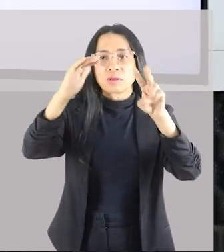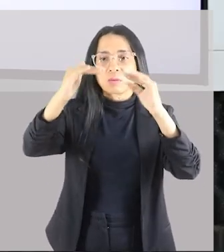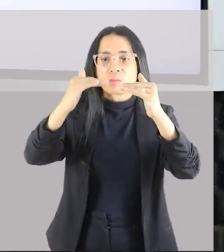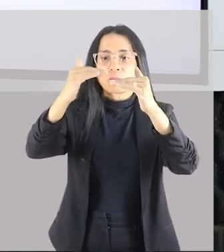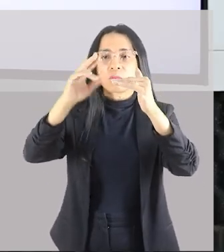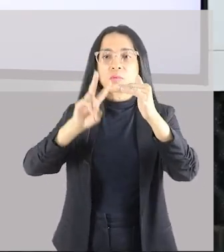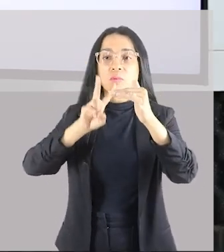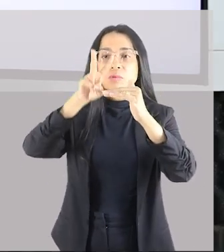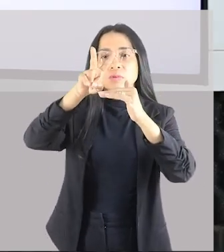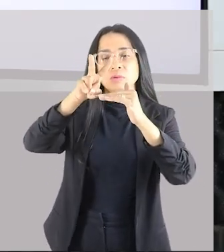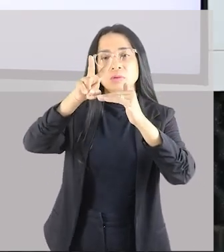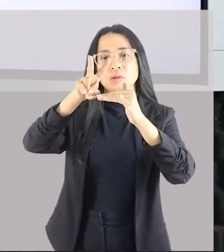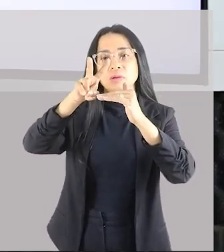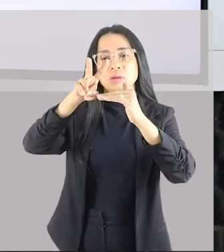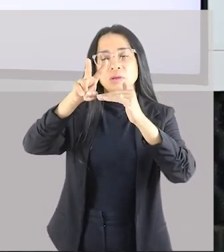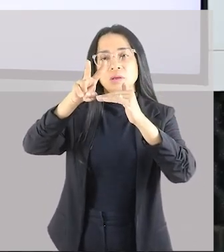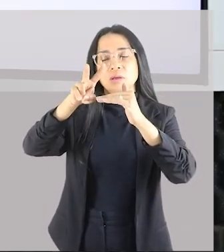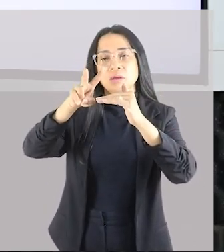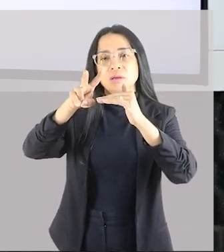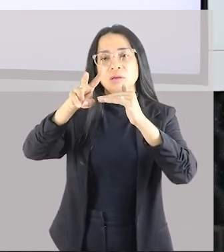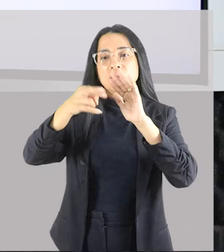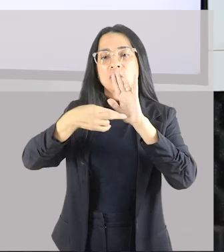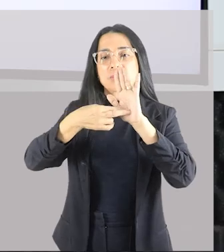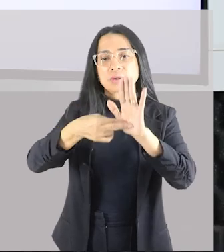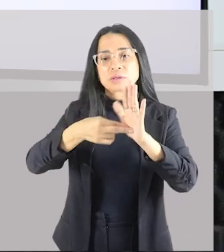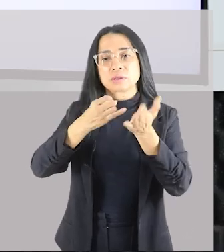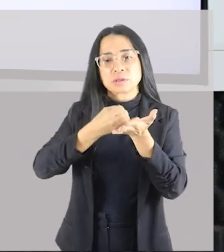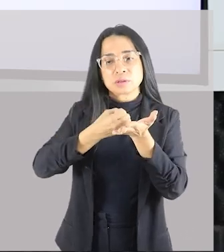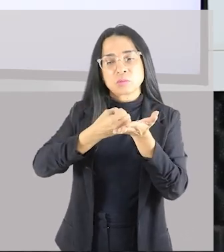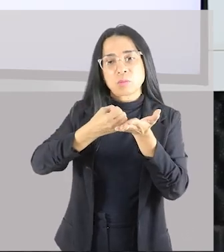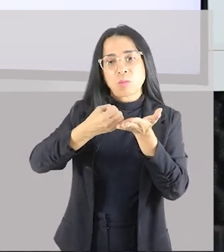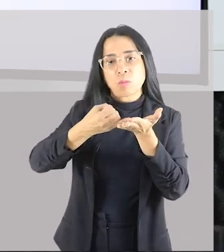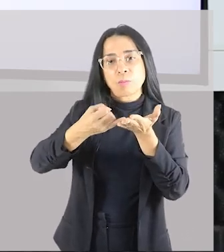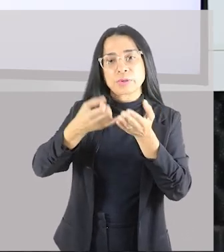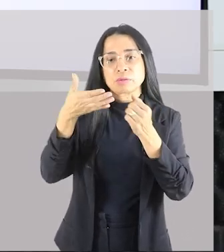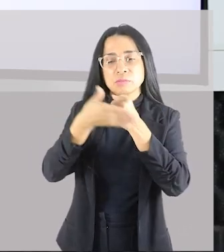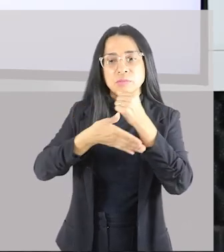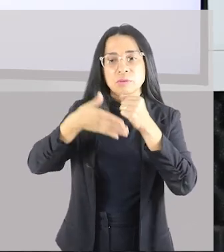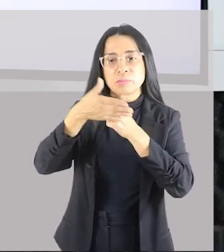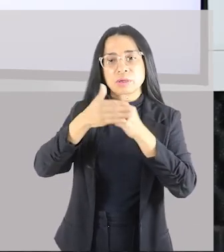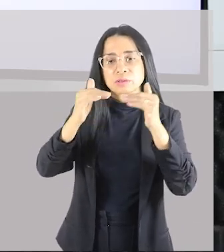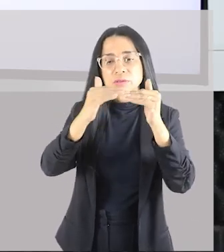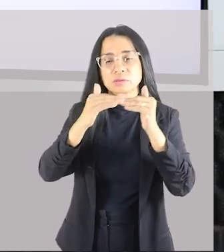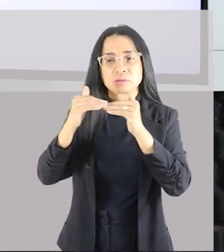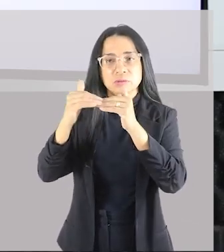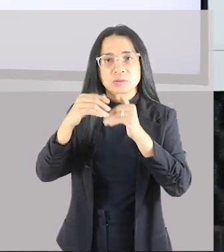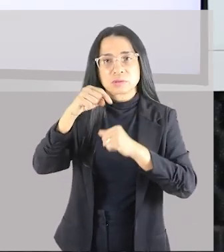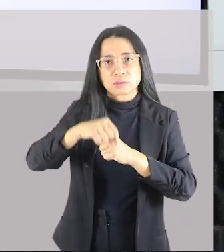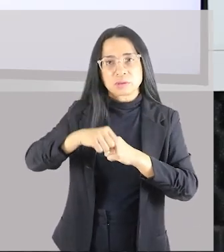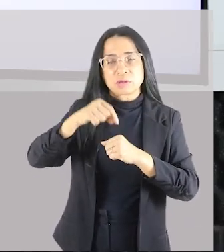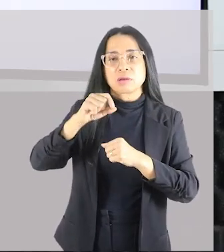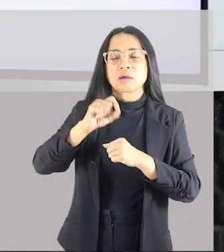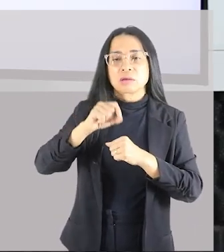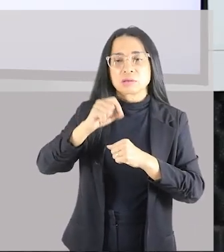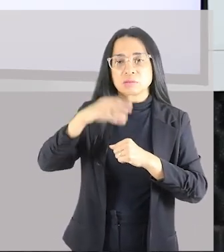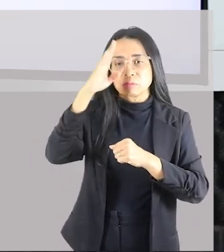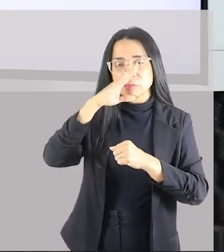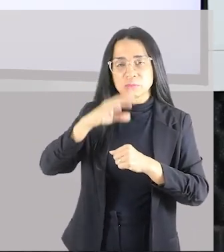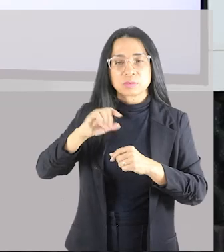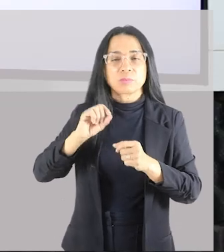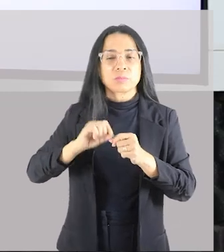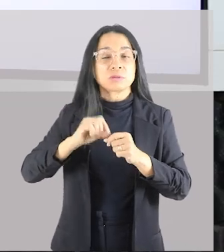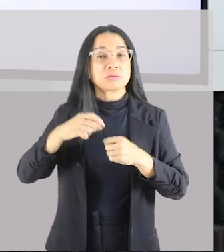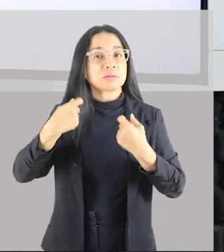cerca, representando aí esse princípio da equidade que o Brasil precisa fazer e que o Brasil legalmente